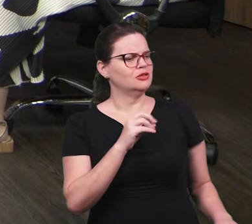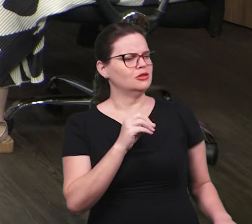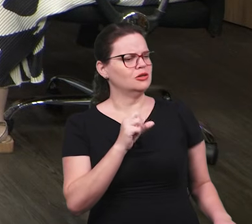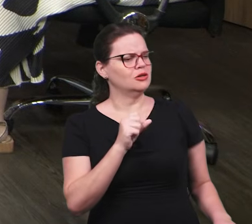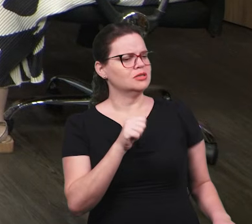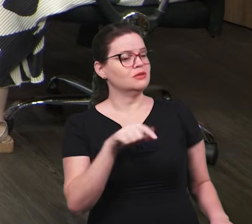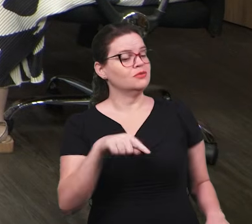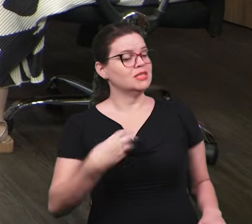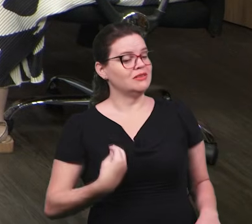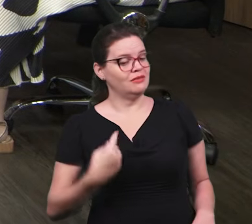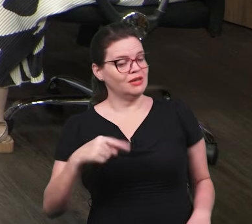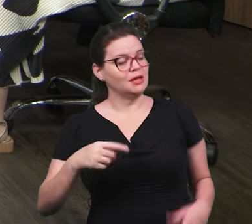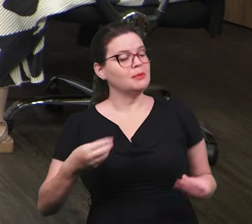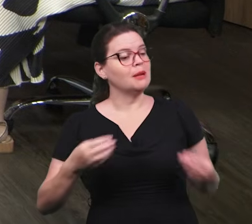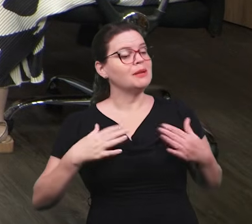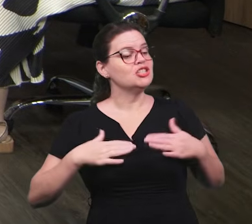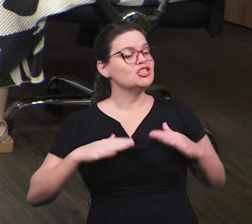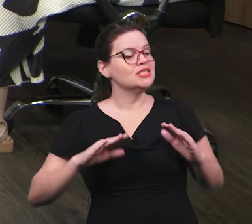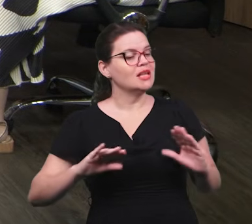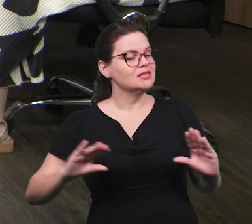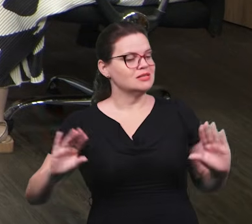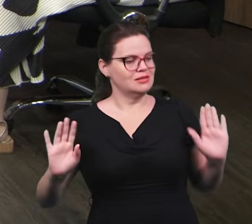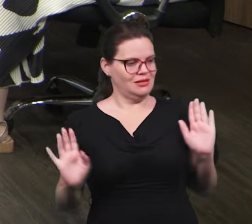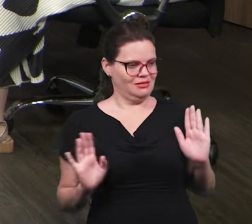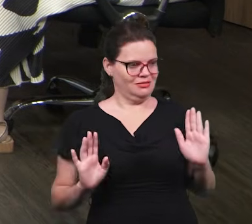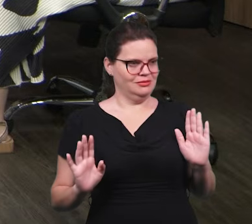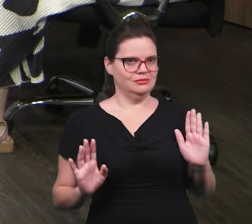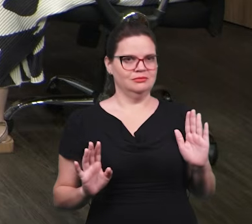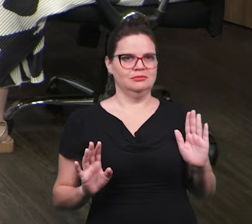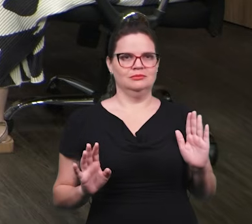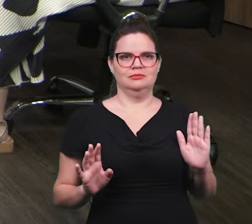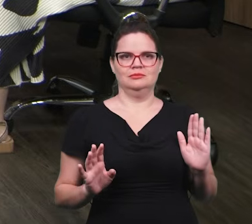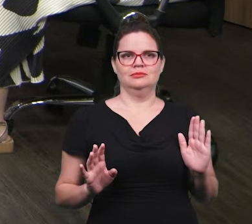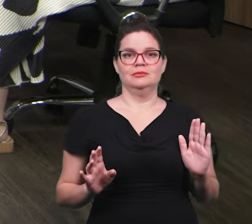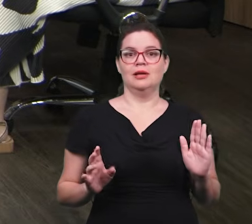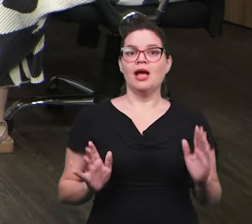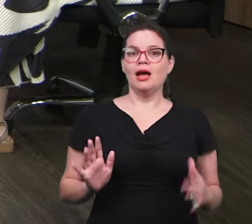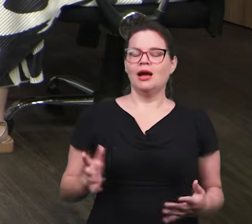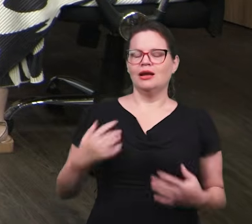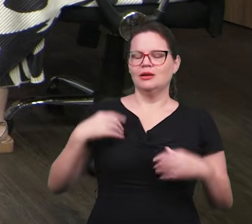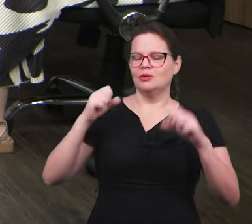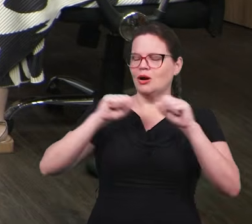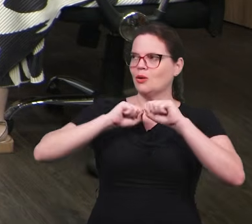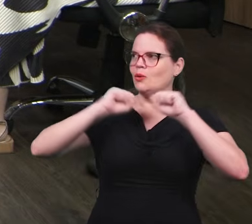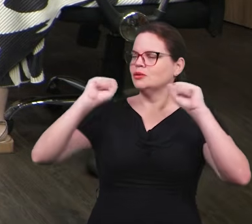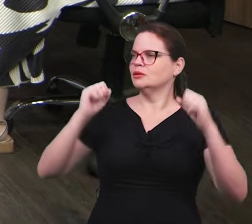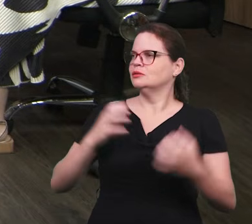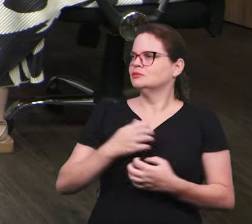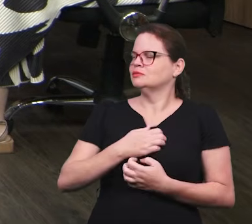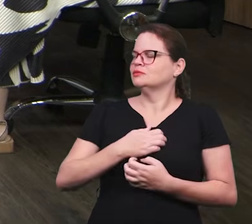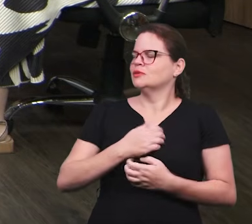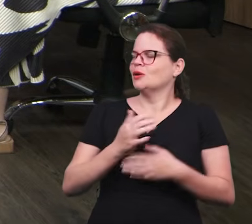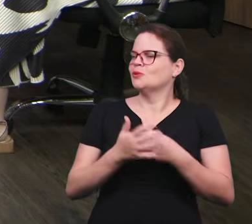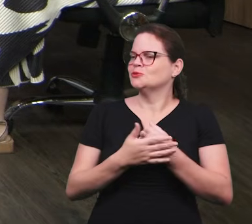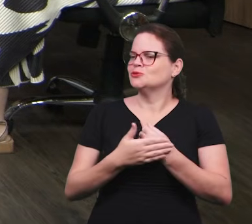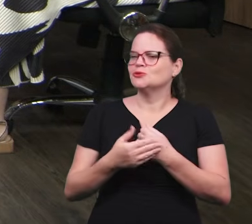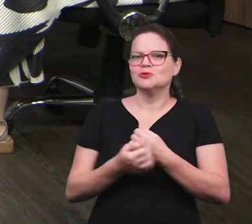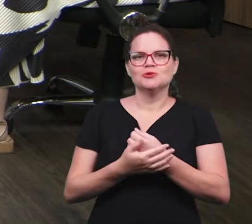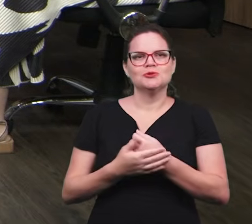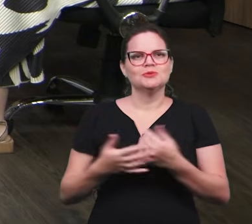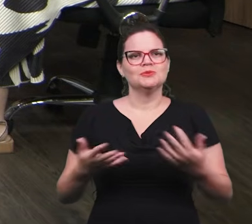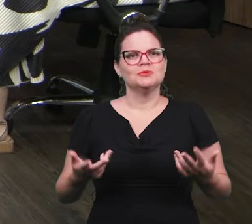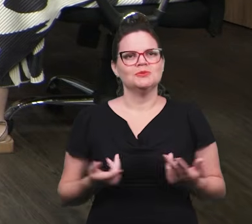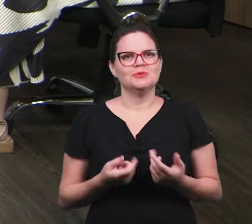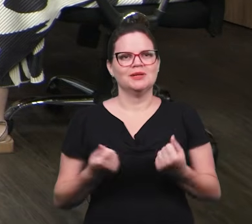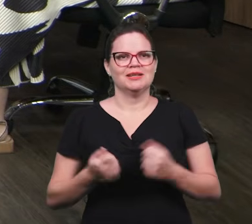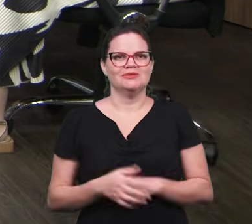para descansar. Rapaz, aquilo para mim consolou meu coração de uma forma tão maravilhosa. Por mais que